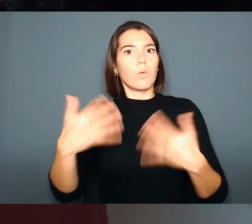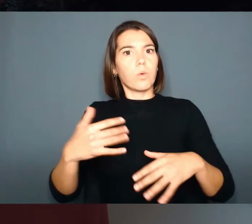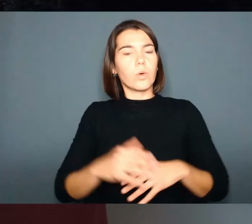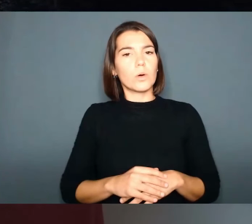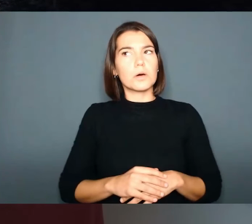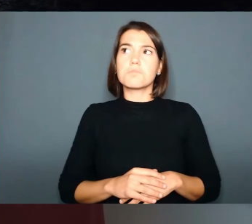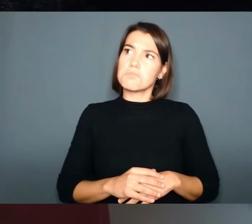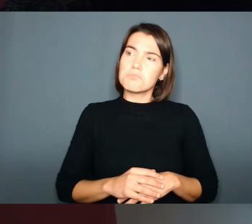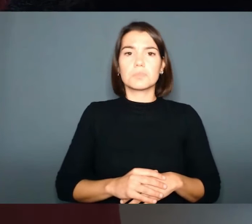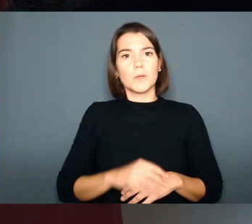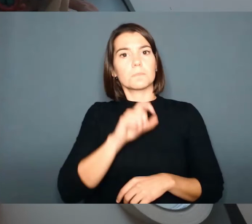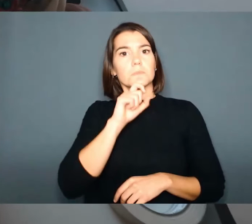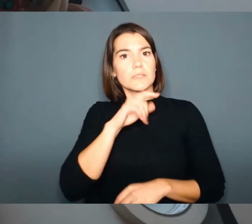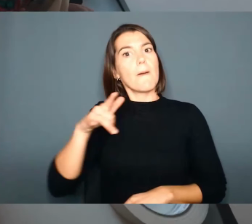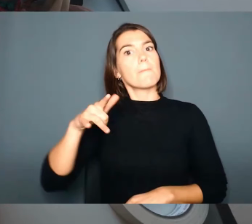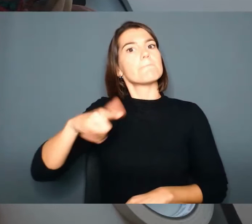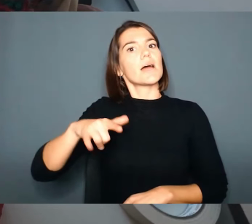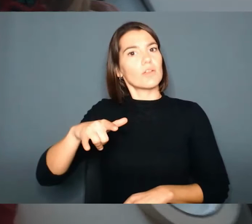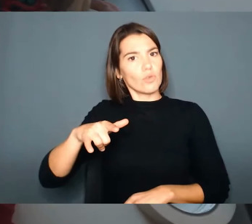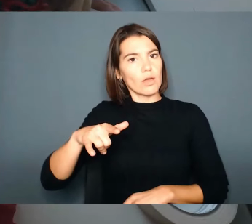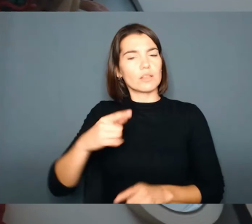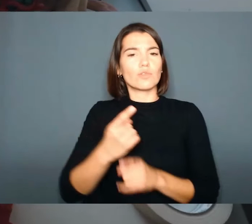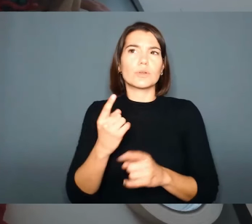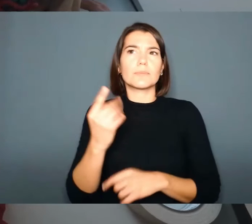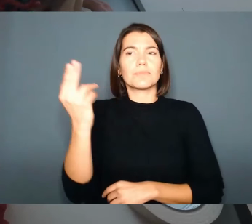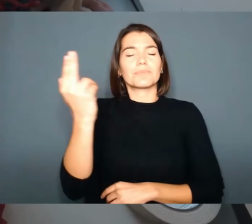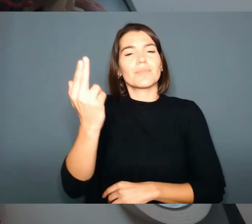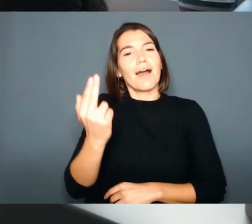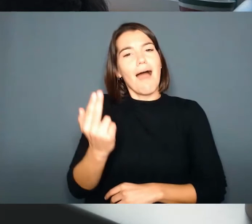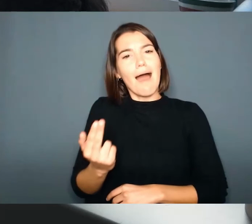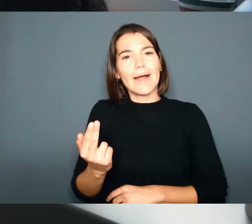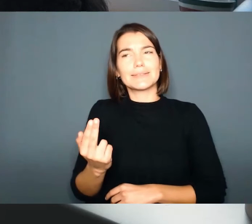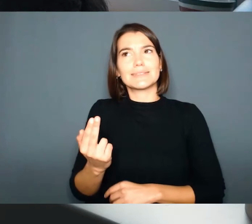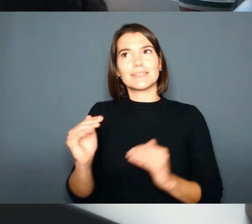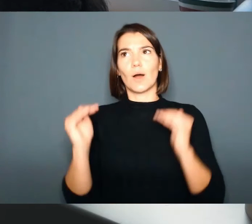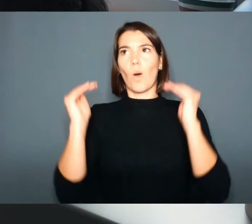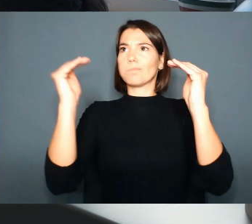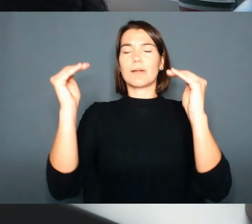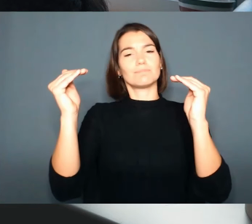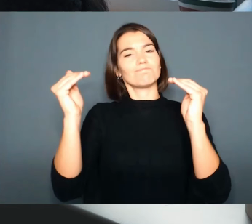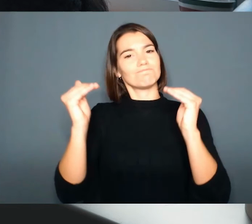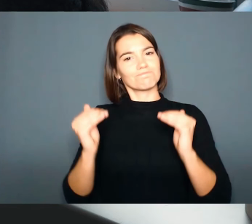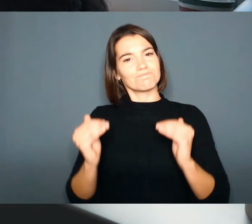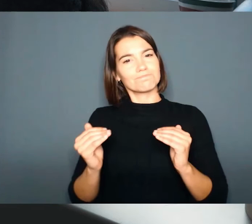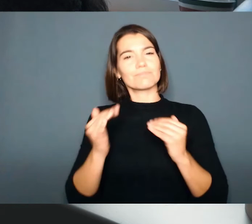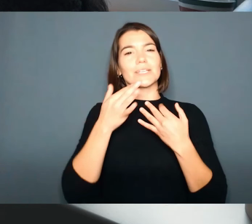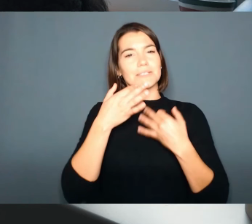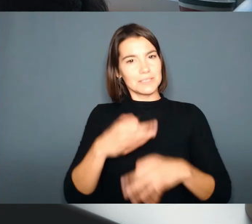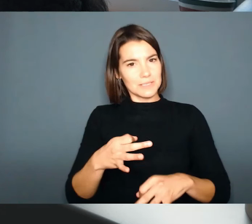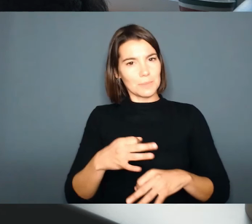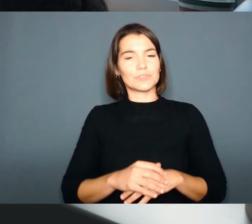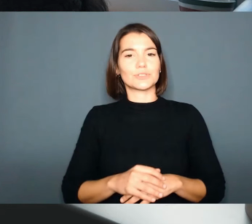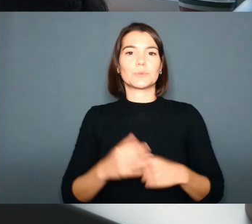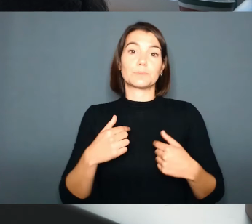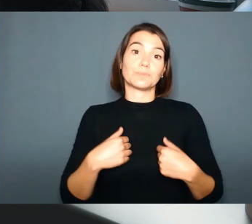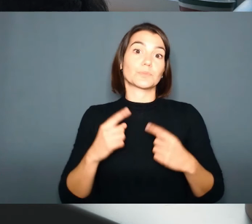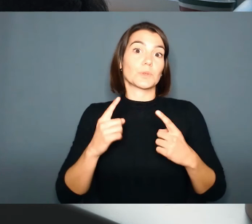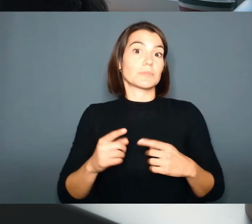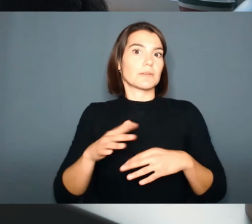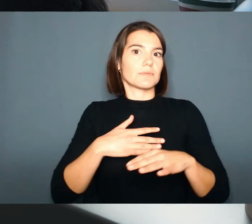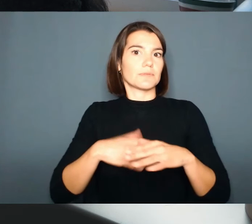fazendo marionetas, que é uma arte menor, modesto. Então, comecei a fazer a